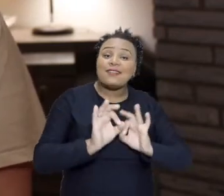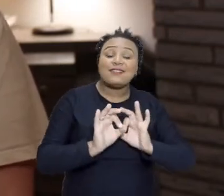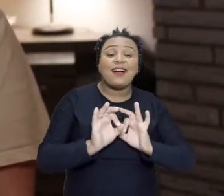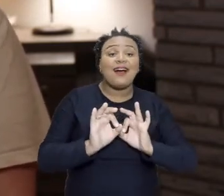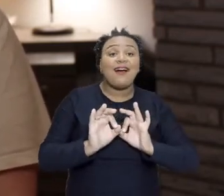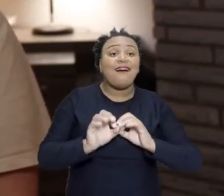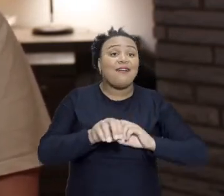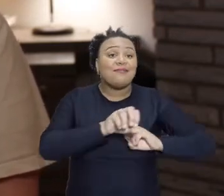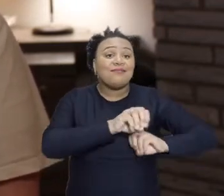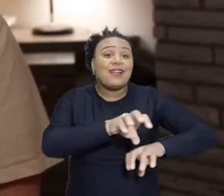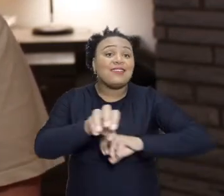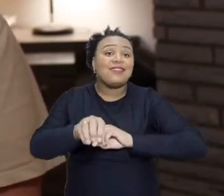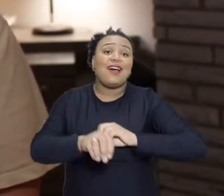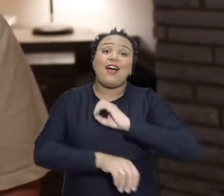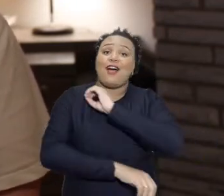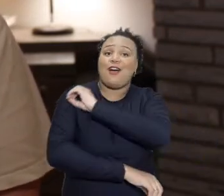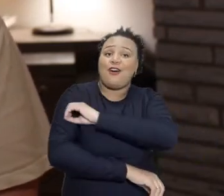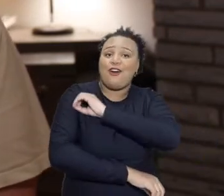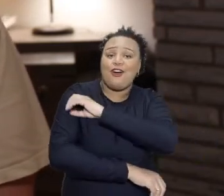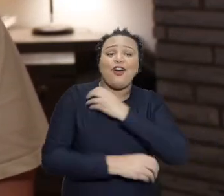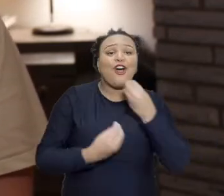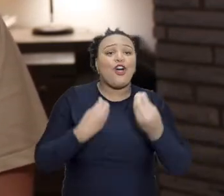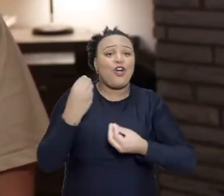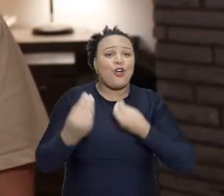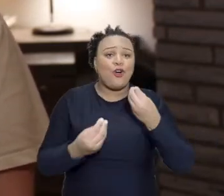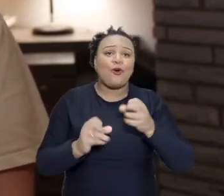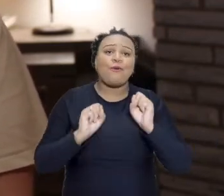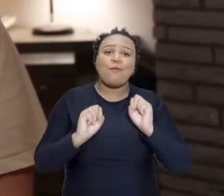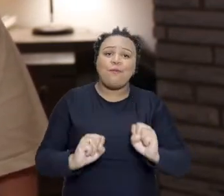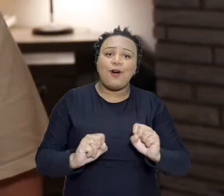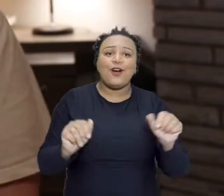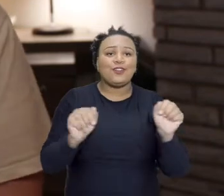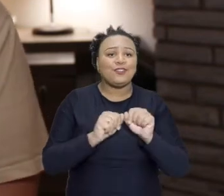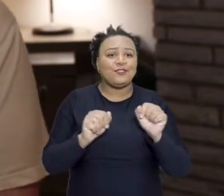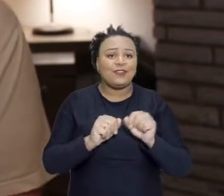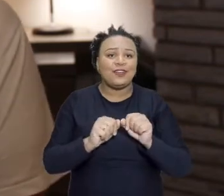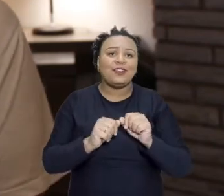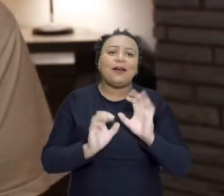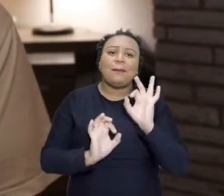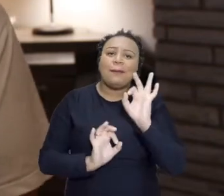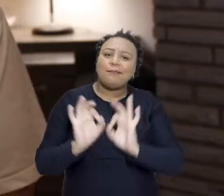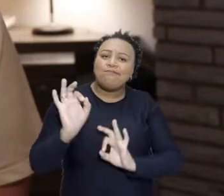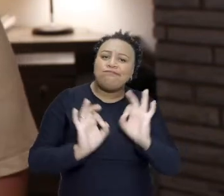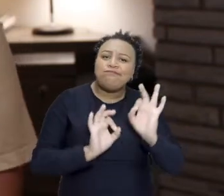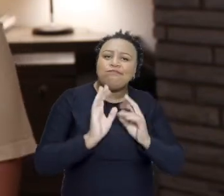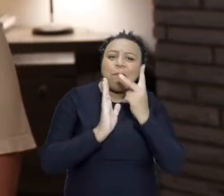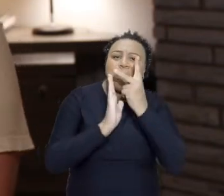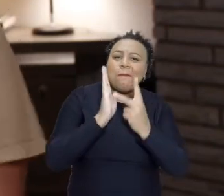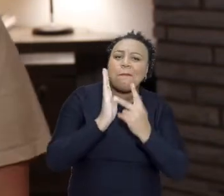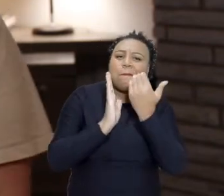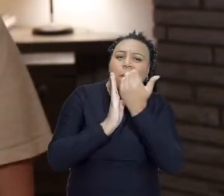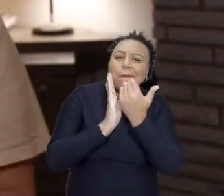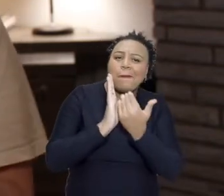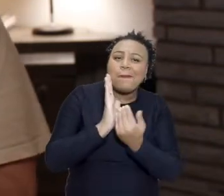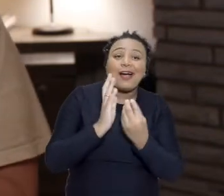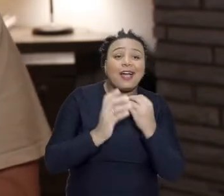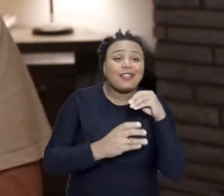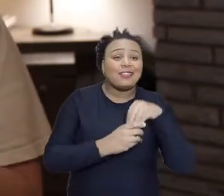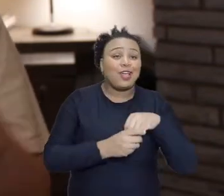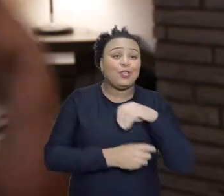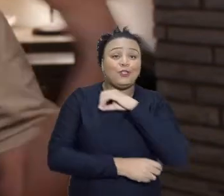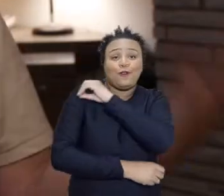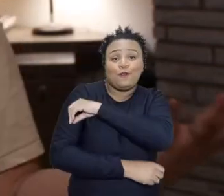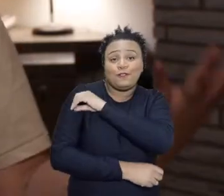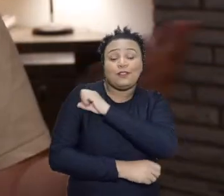oficina, como você pode fazer para se planejar dentro da sua oficina, sendo ela